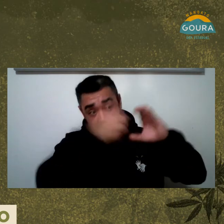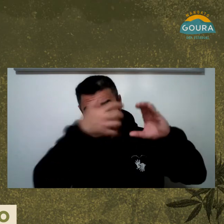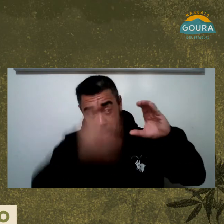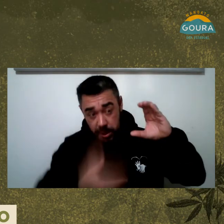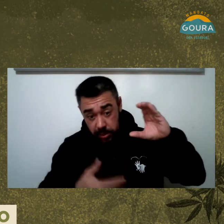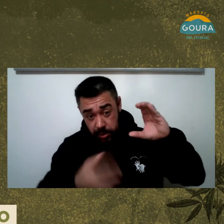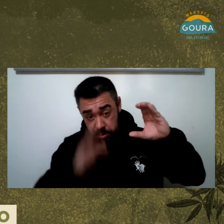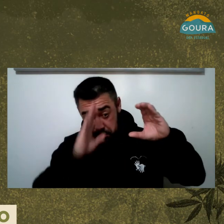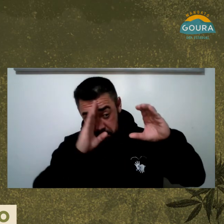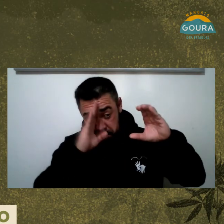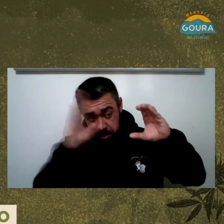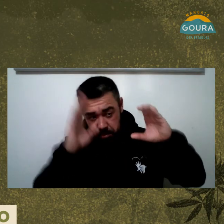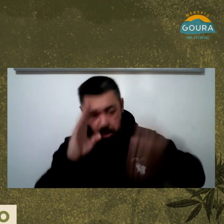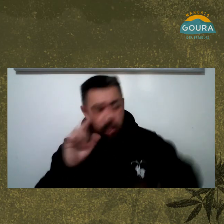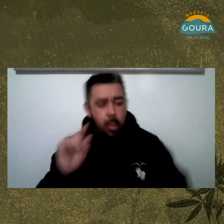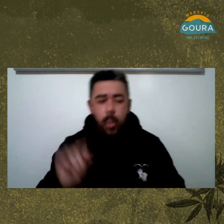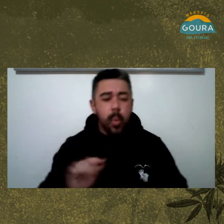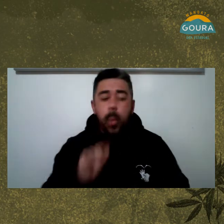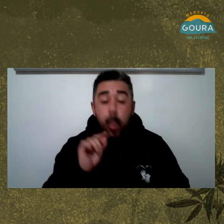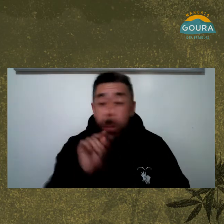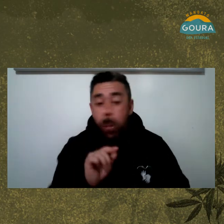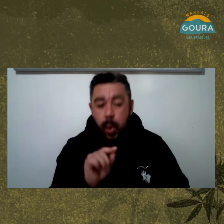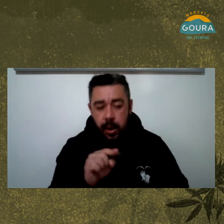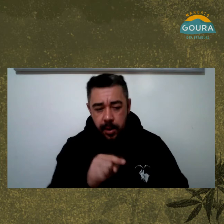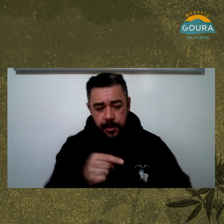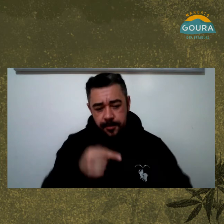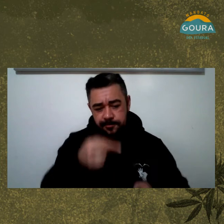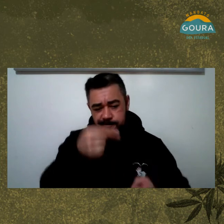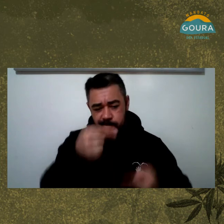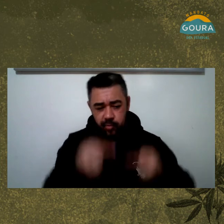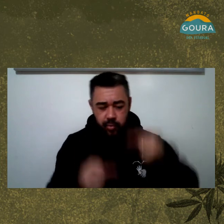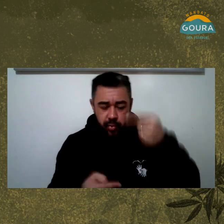pela existência de uma polícia política